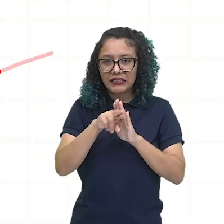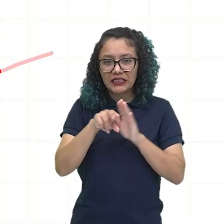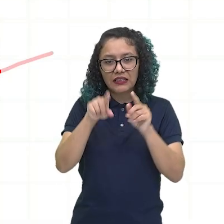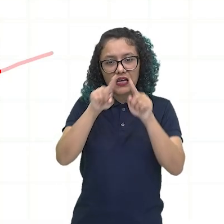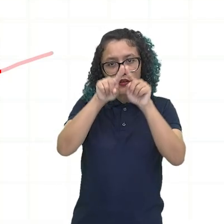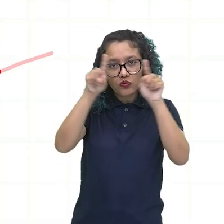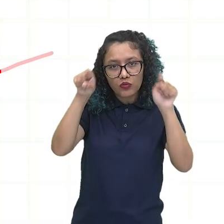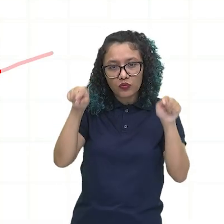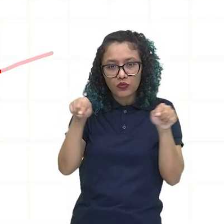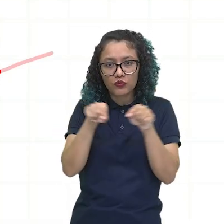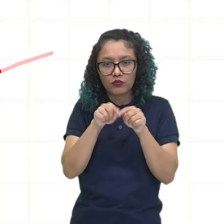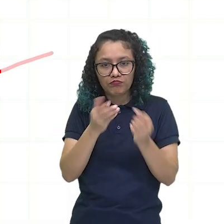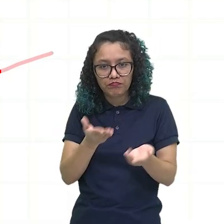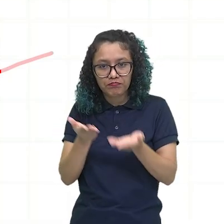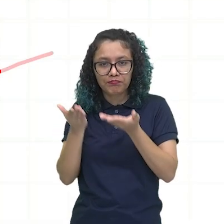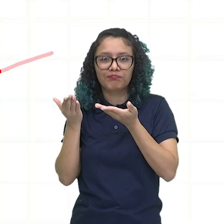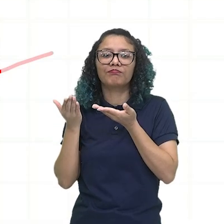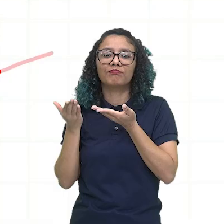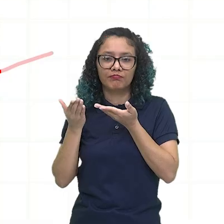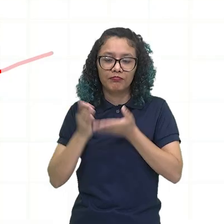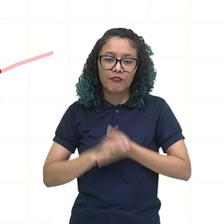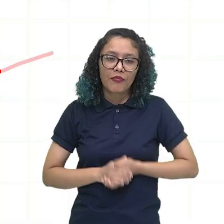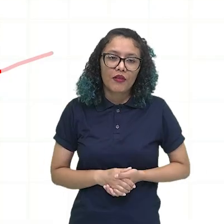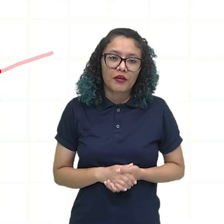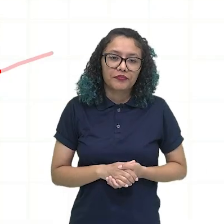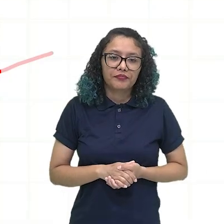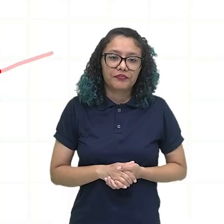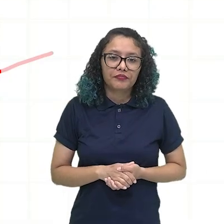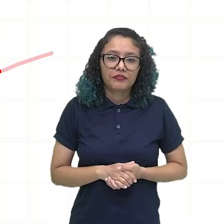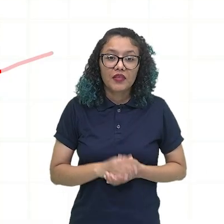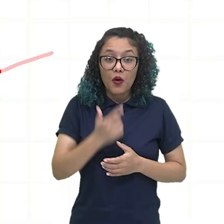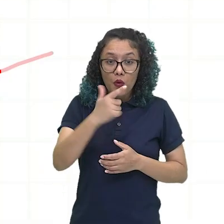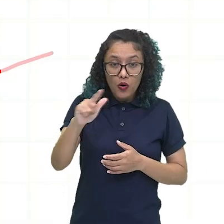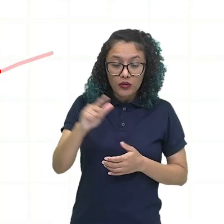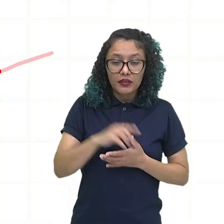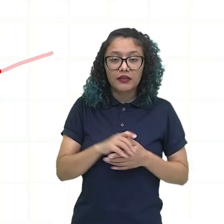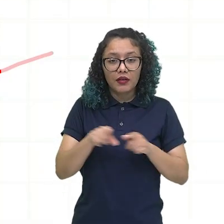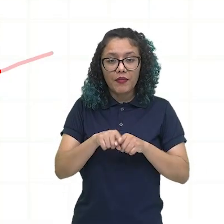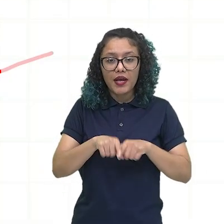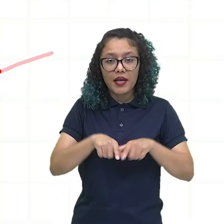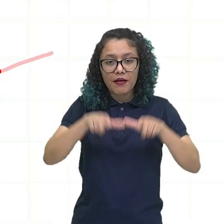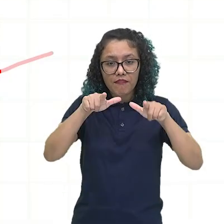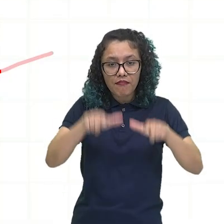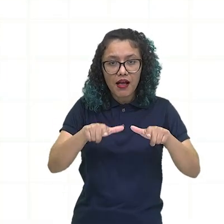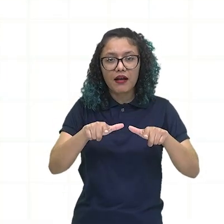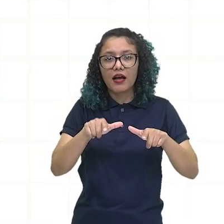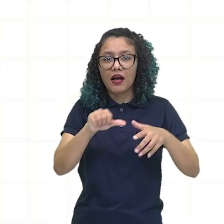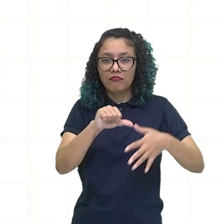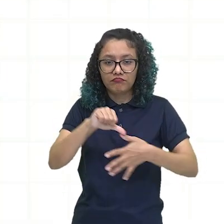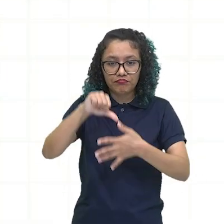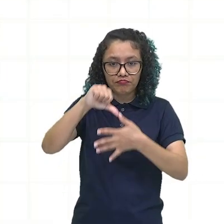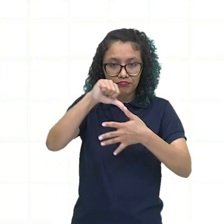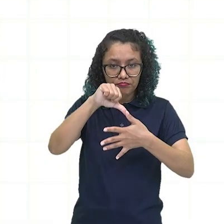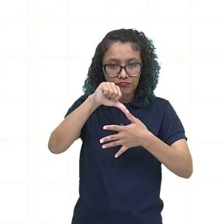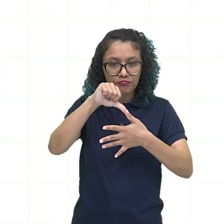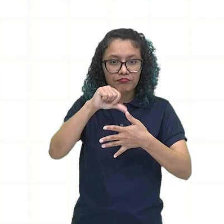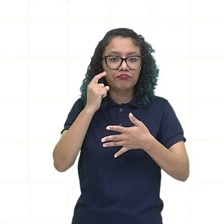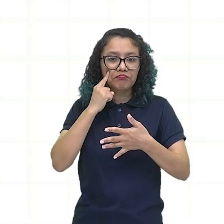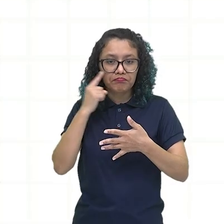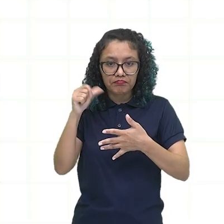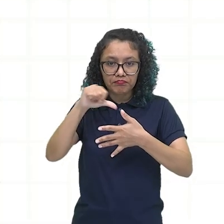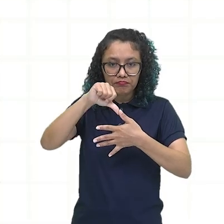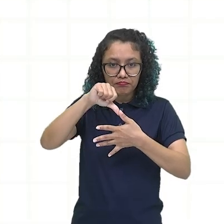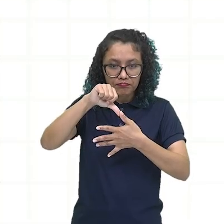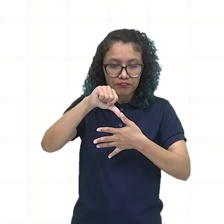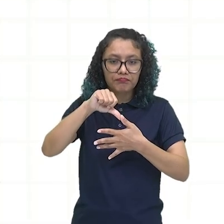de forma ampliada. A placa sul-americana, só para detalhar de todas essas placas, ó, a